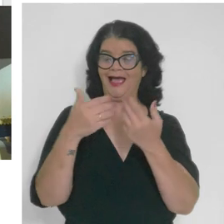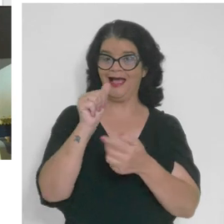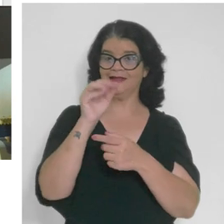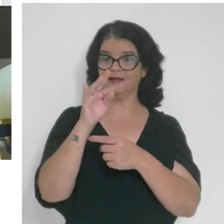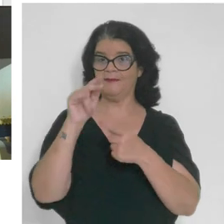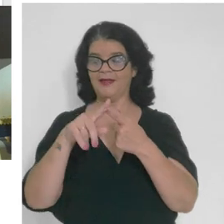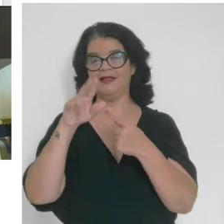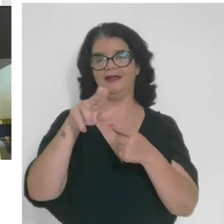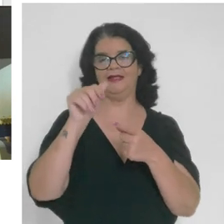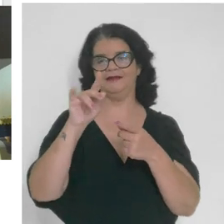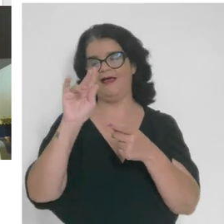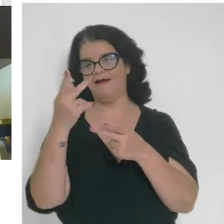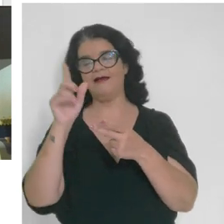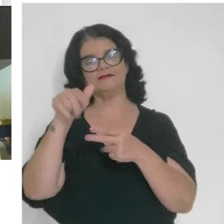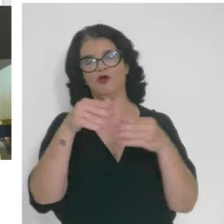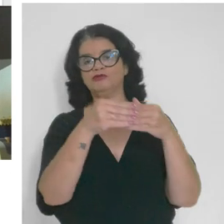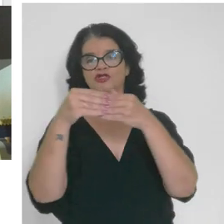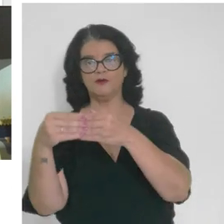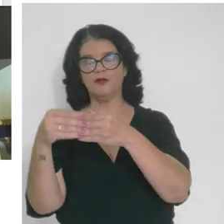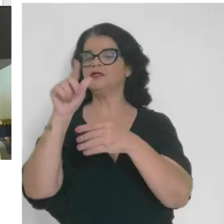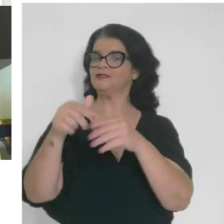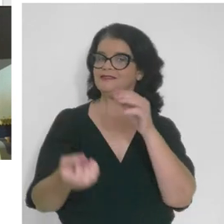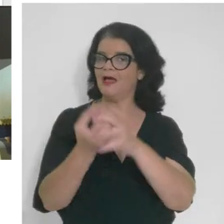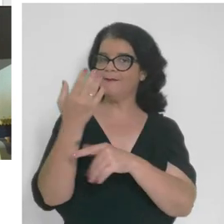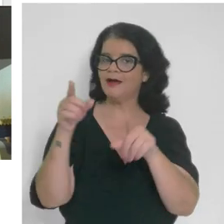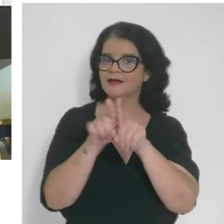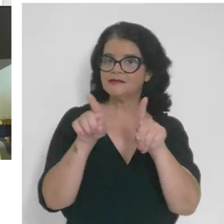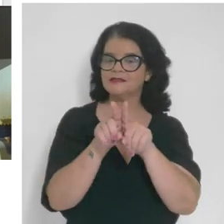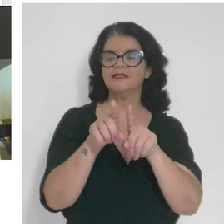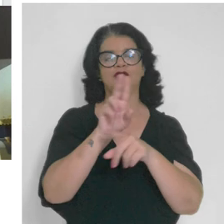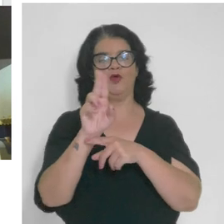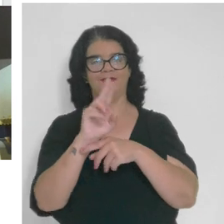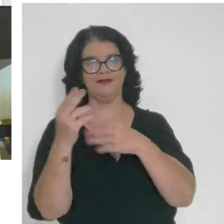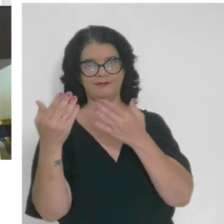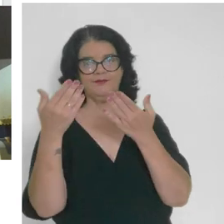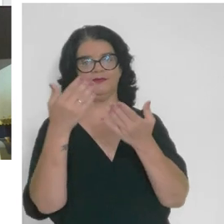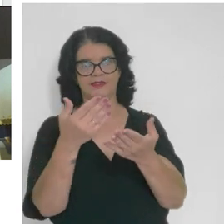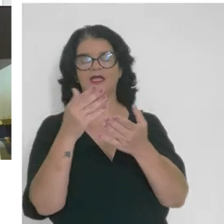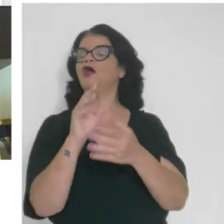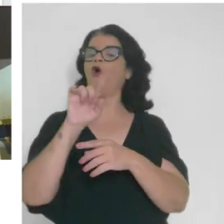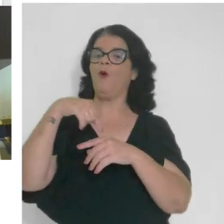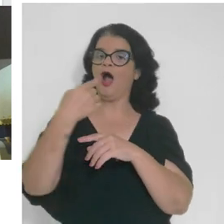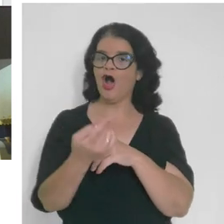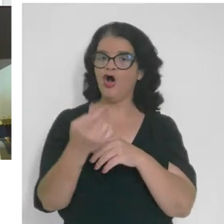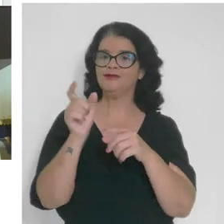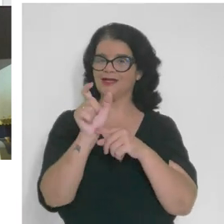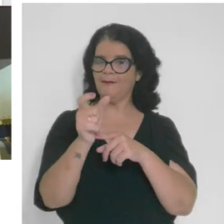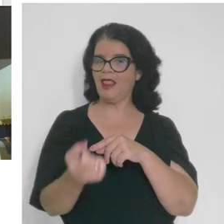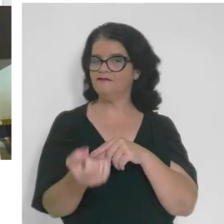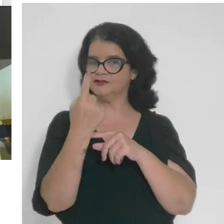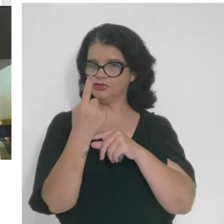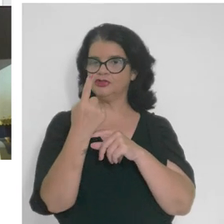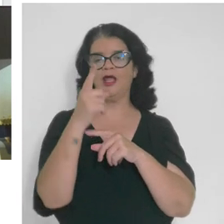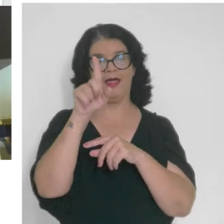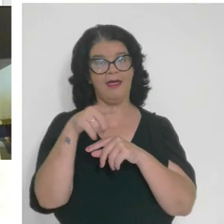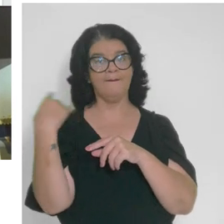e o NADH são esses transportadores. Aparecem também citocromo, né, como outra palavra estranha.